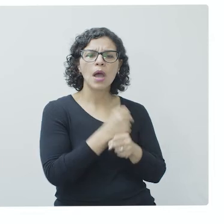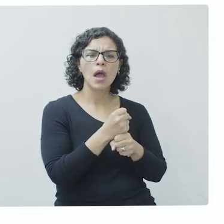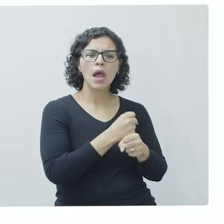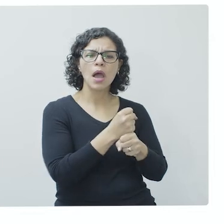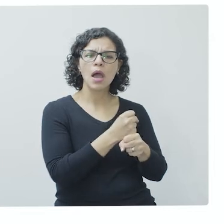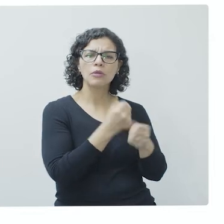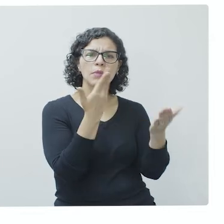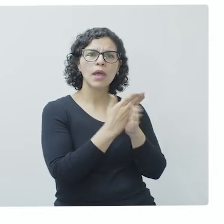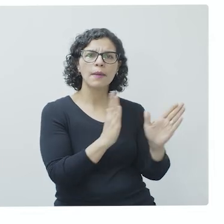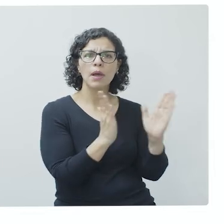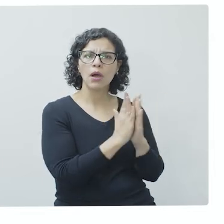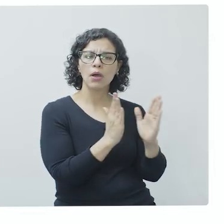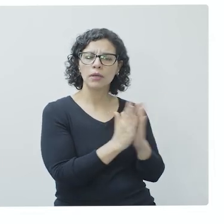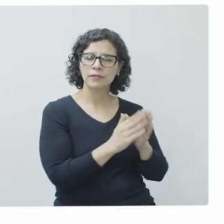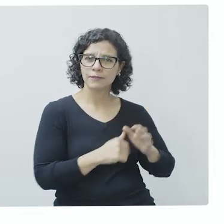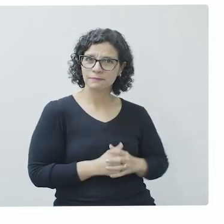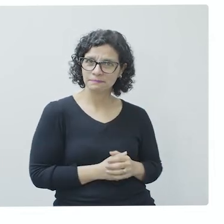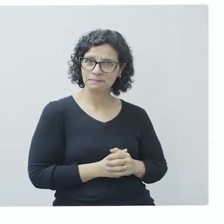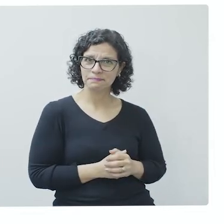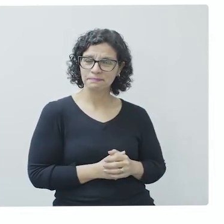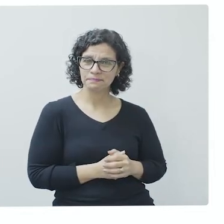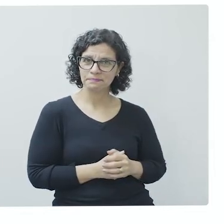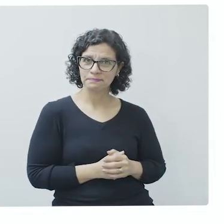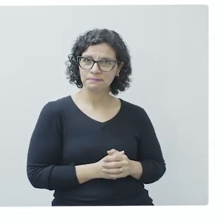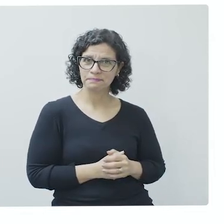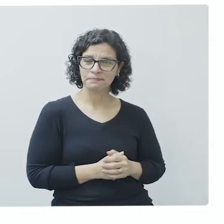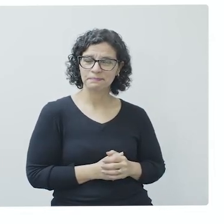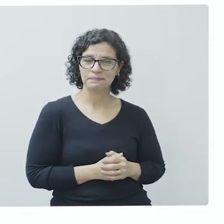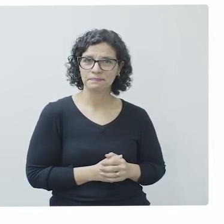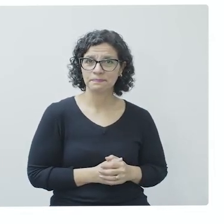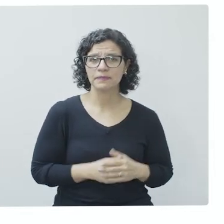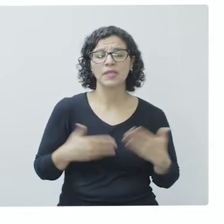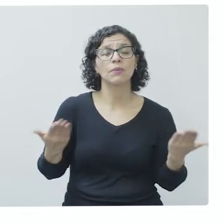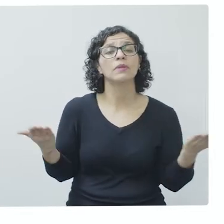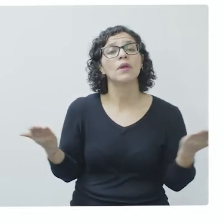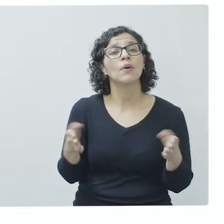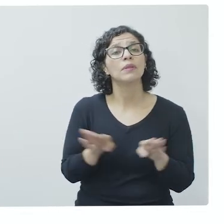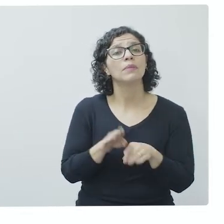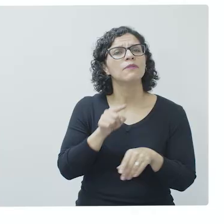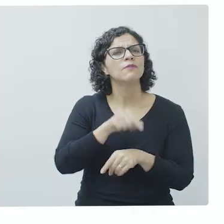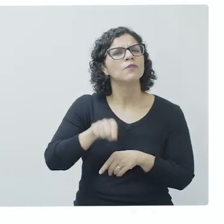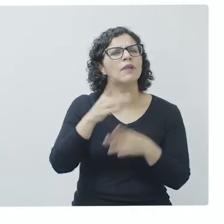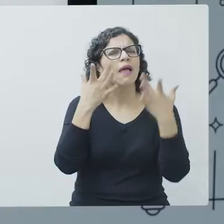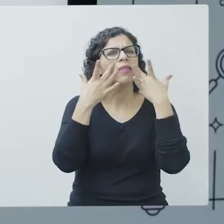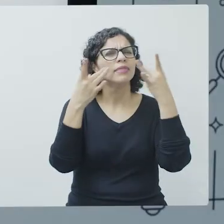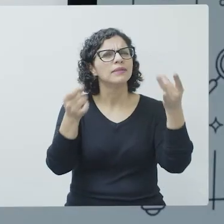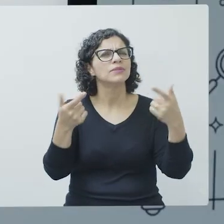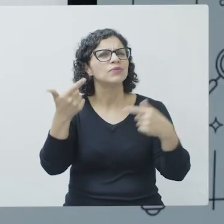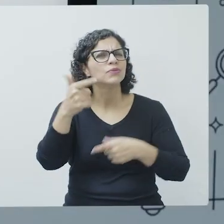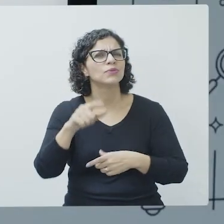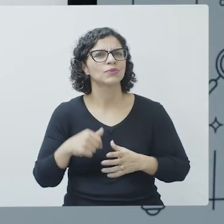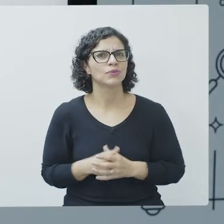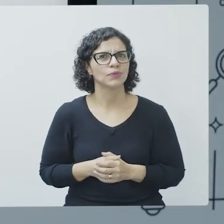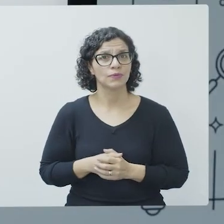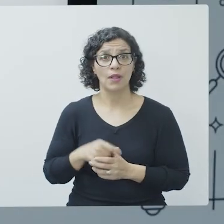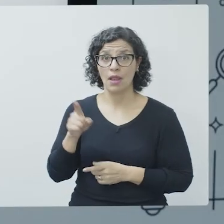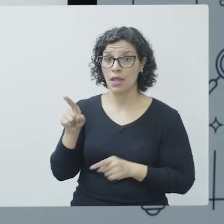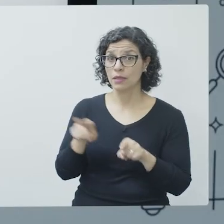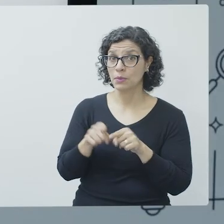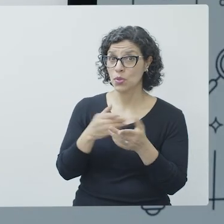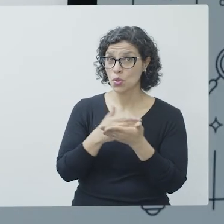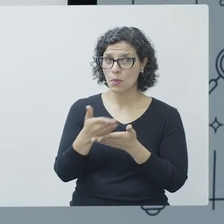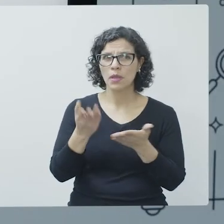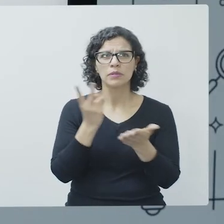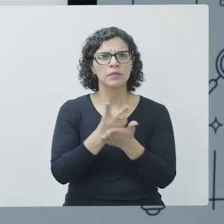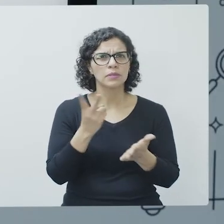levar anos para acabar minha reza. E agora eu chamo a atenção de vocês, que lá do